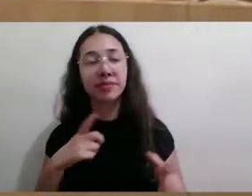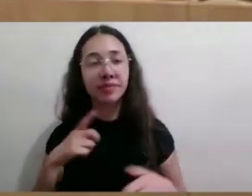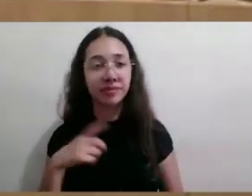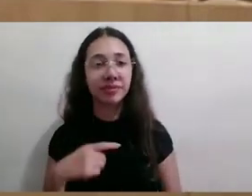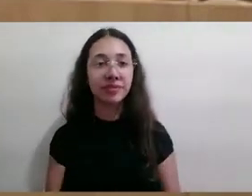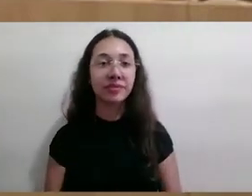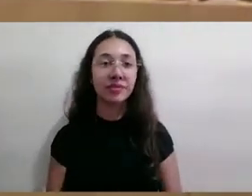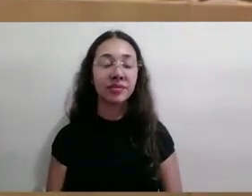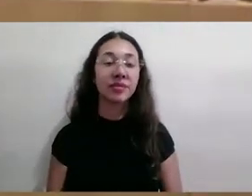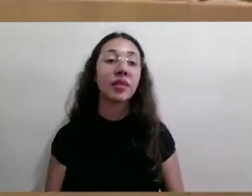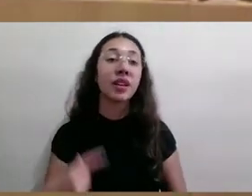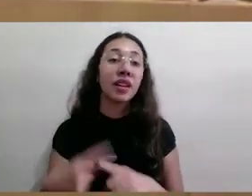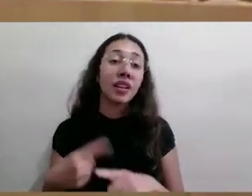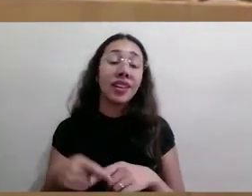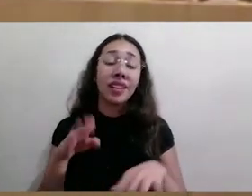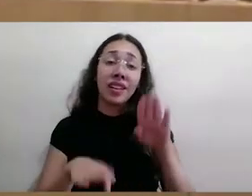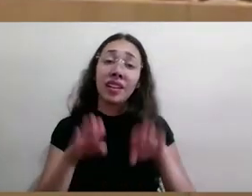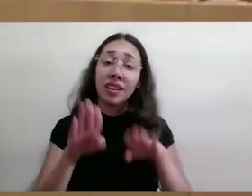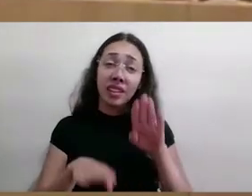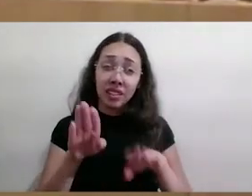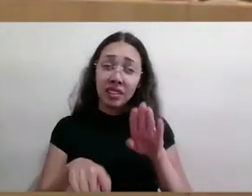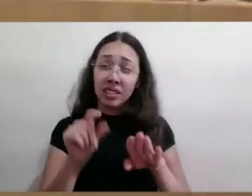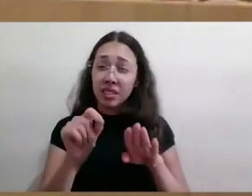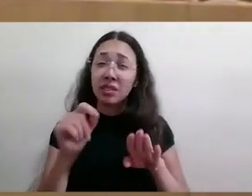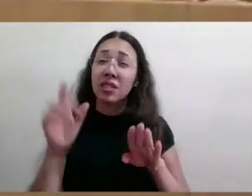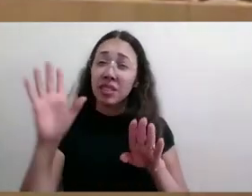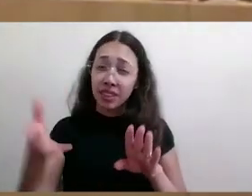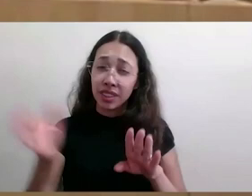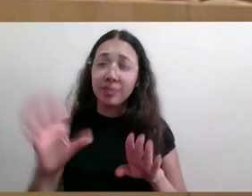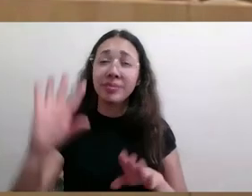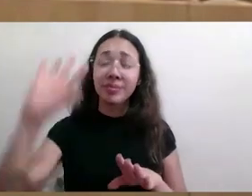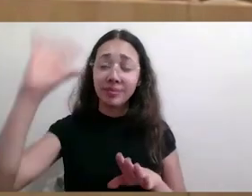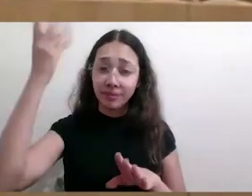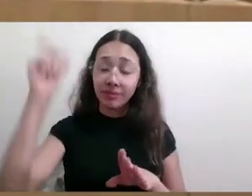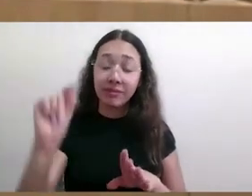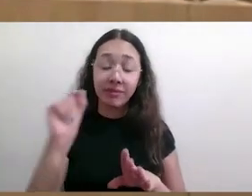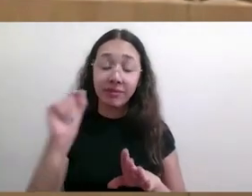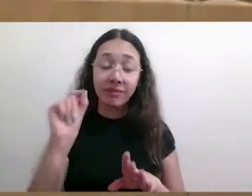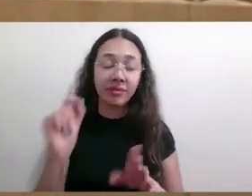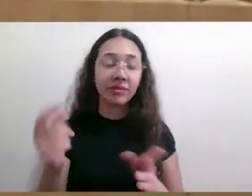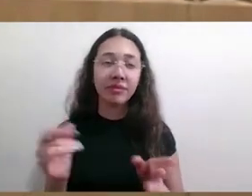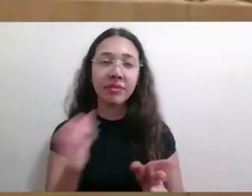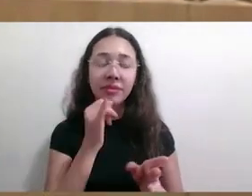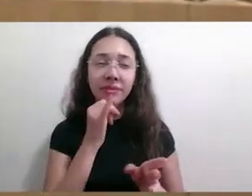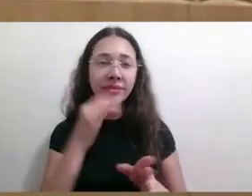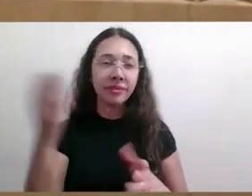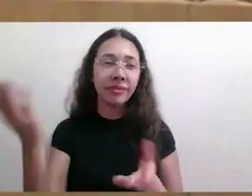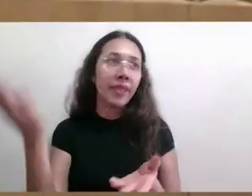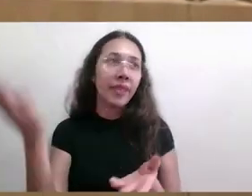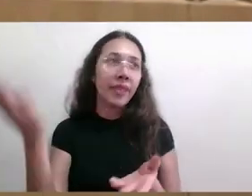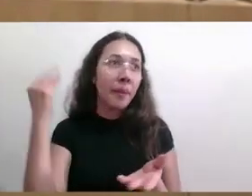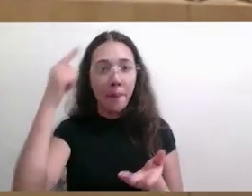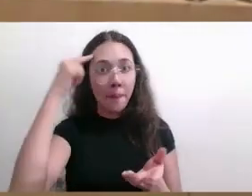vezes, aconteceu em termos práticos, agora a gente vai ter uma nova remessa de processos para o segundo núcleo de incapacidade.